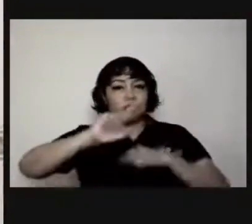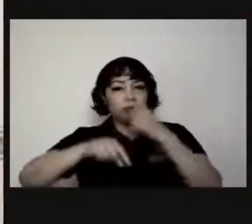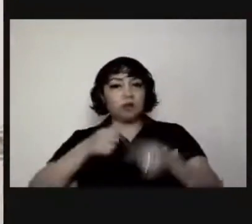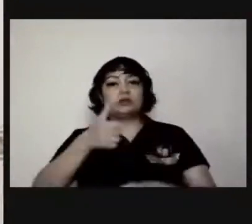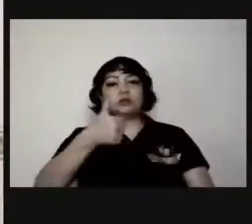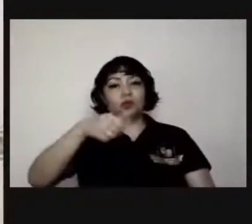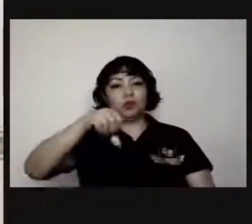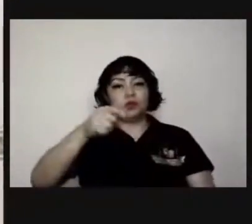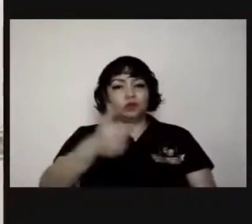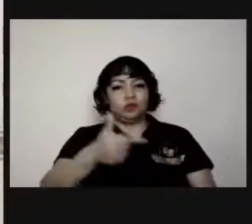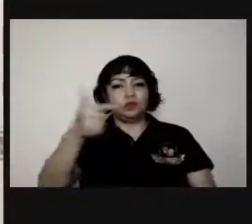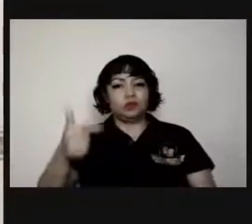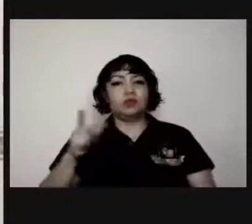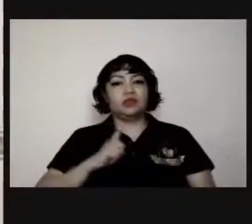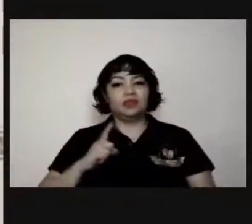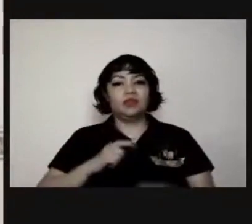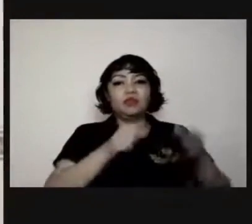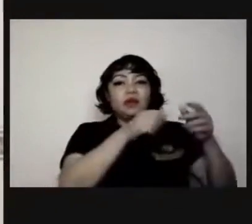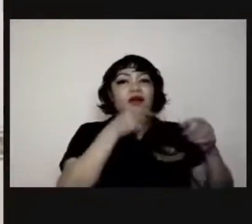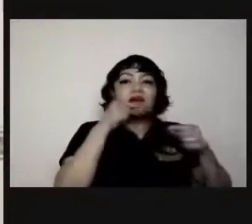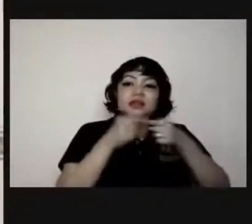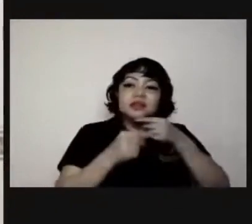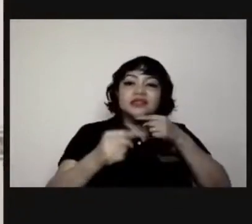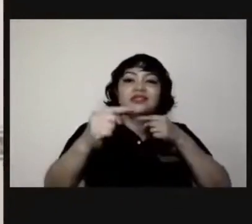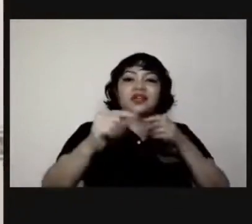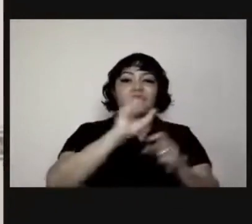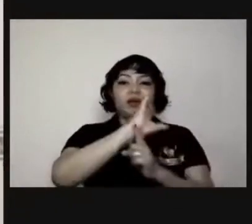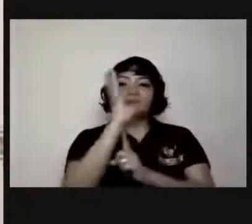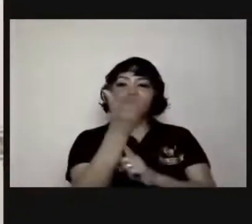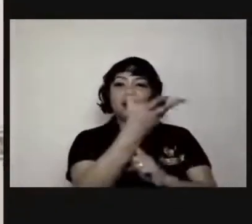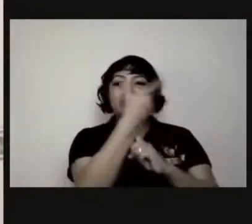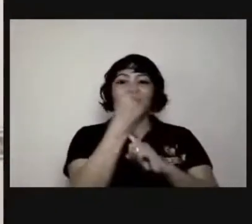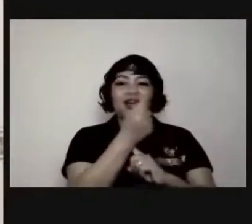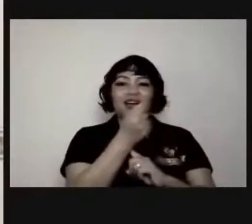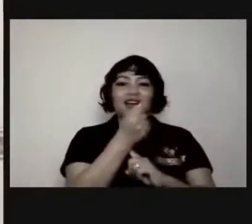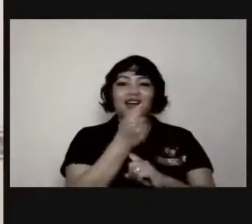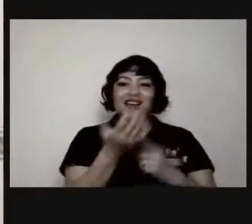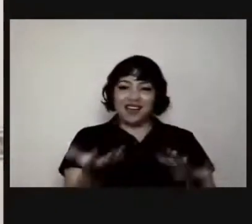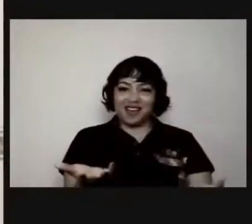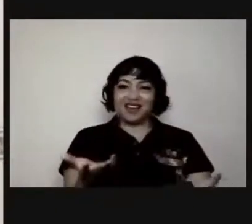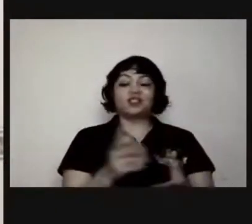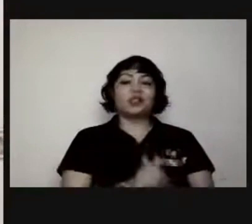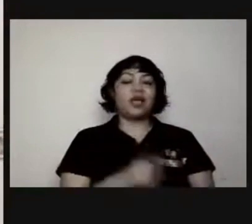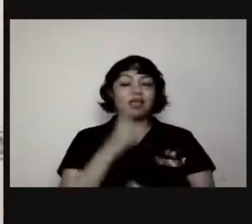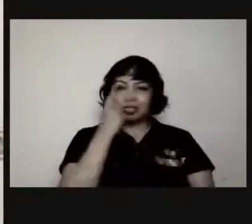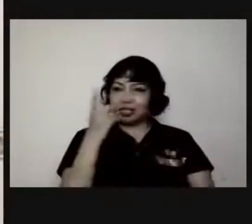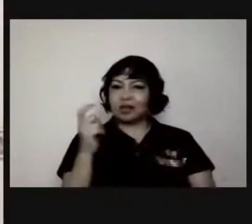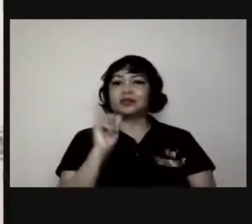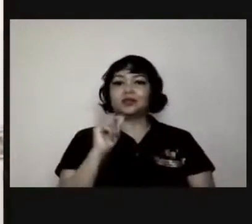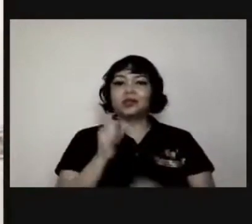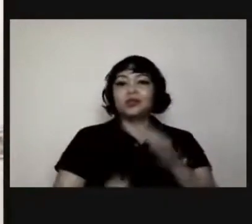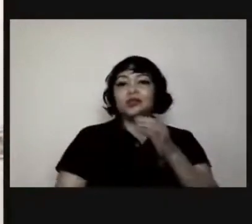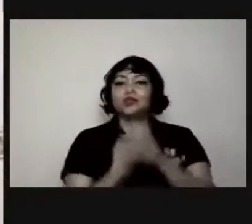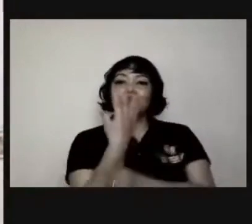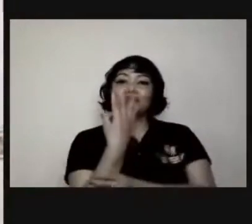nós tivemos a Semana de Arte Moderna. E a Semana de Arte Moderna, eu acho muito interessante, que aí surge